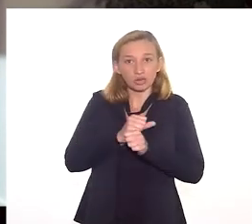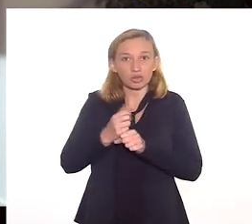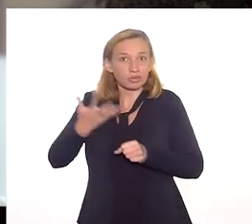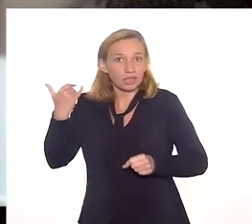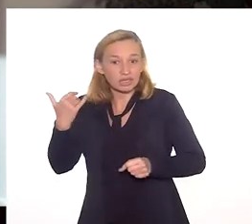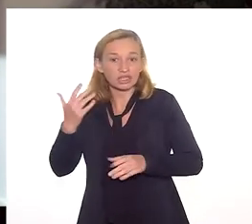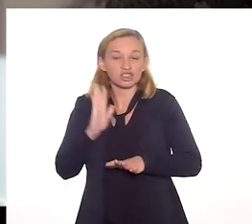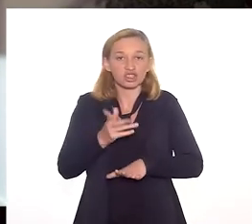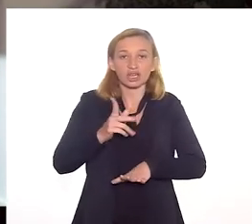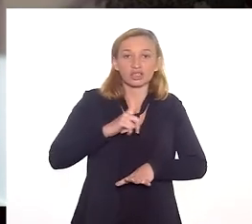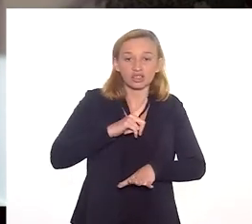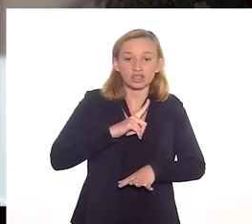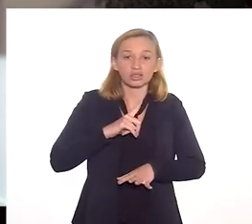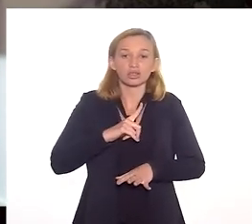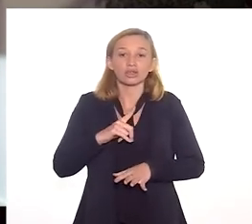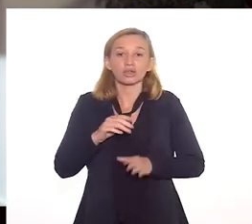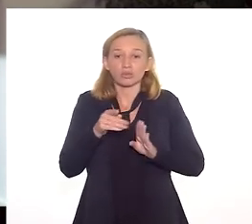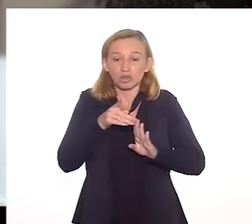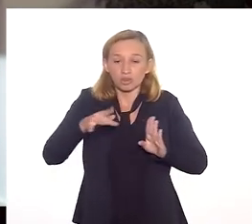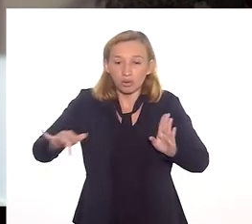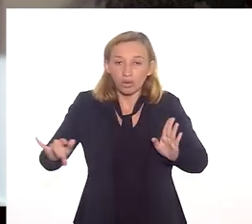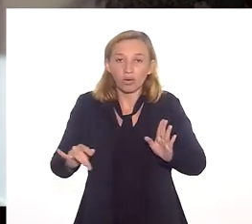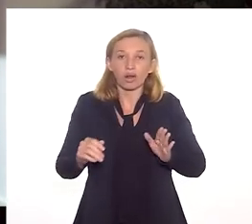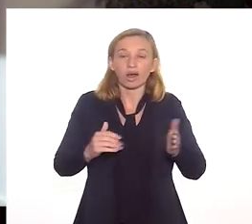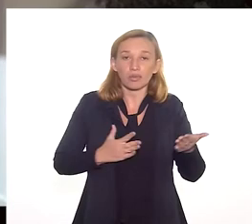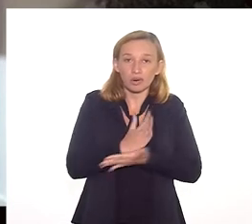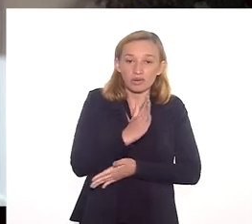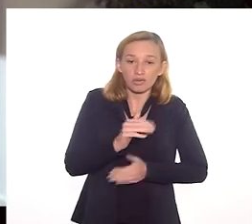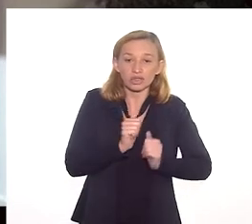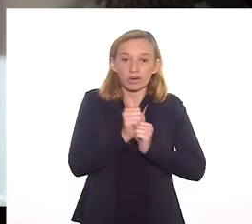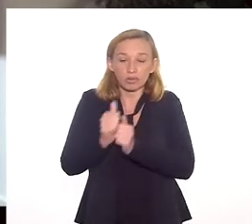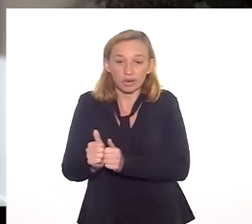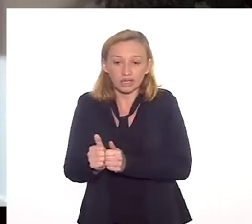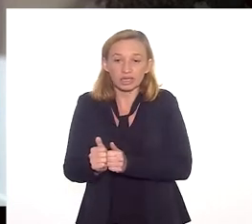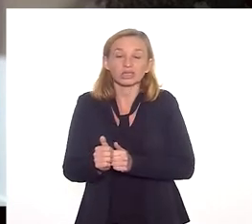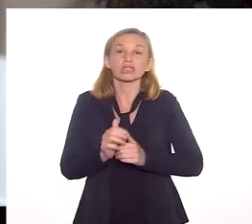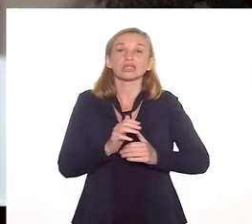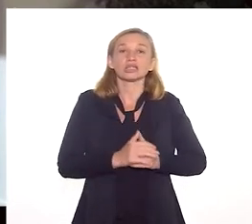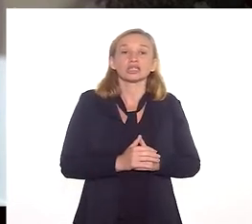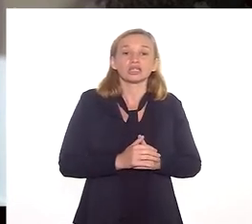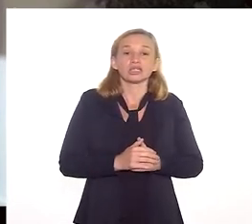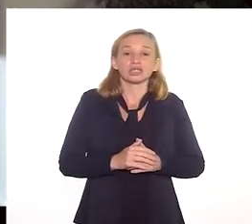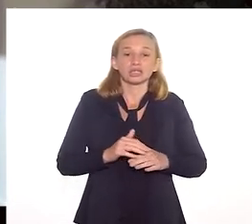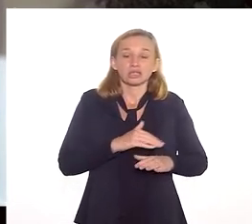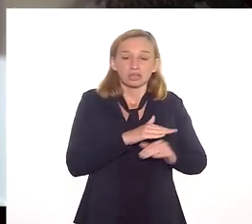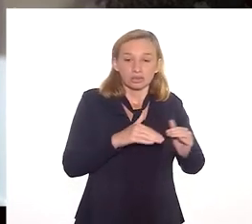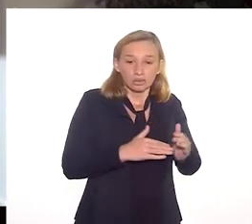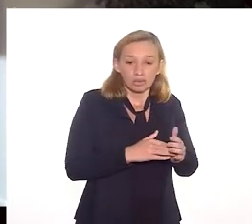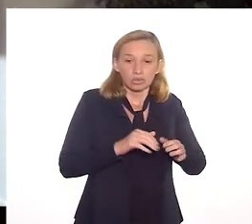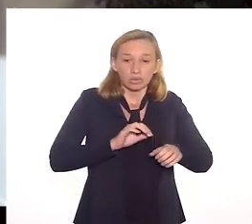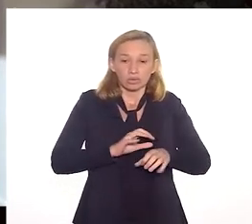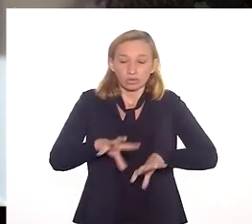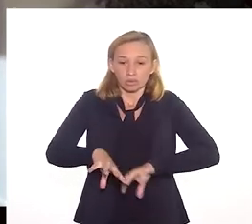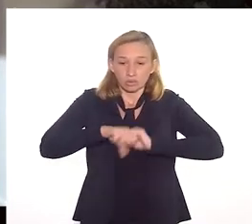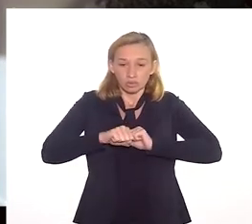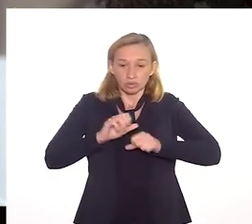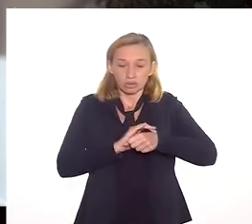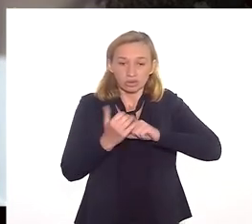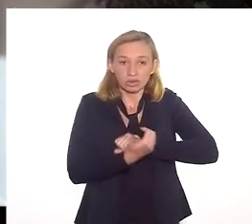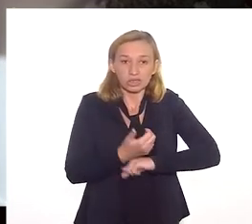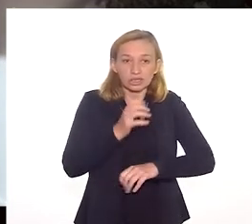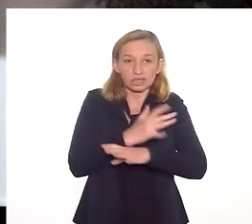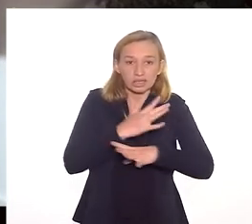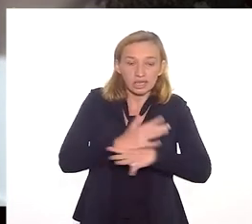passado, a gente já tinha já um protocolo aprovado para acompanhamento, diagnóstico e acompanhamento das pacientes com Covid-19 na cidade do